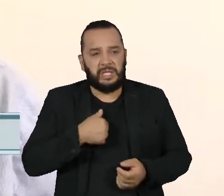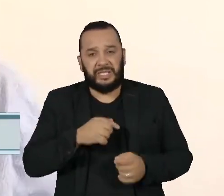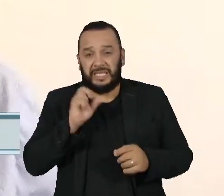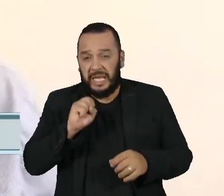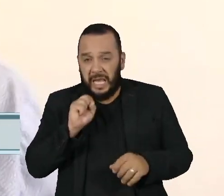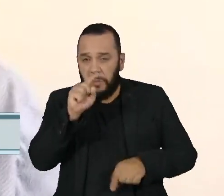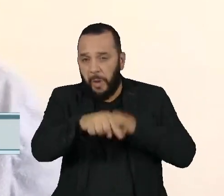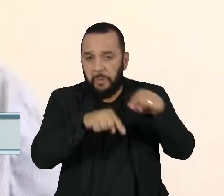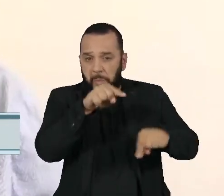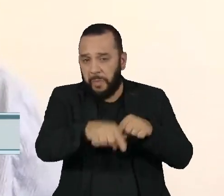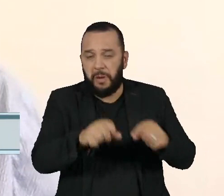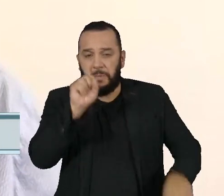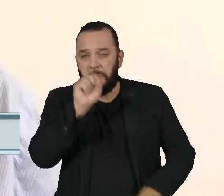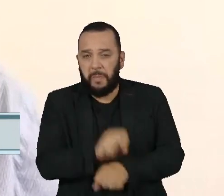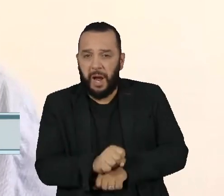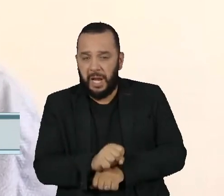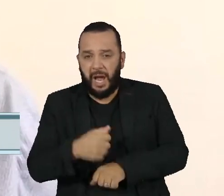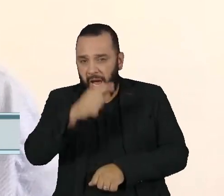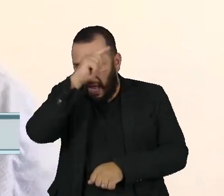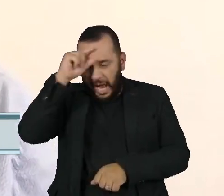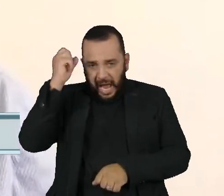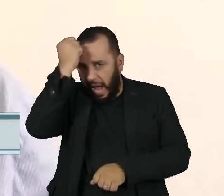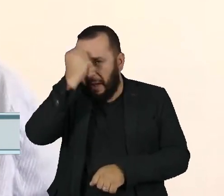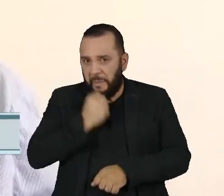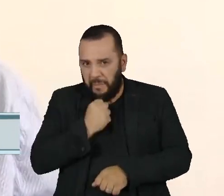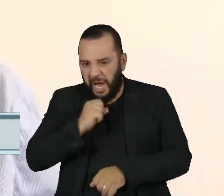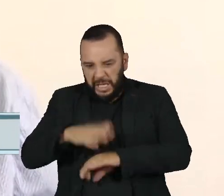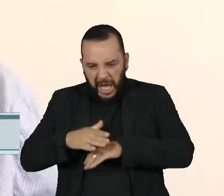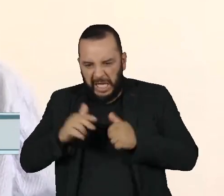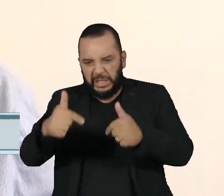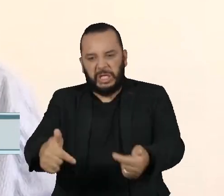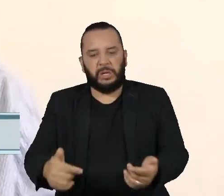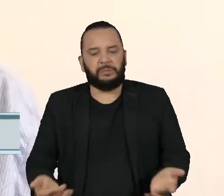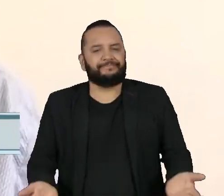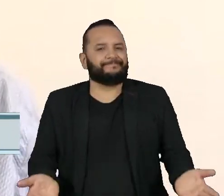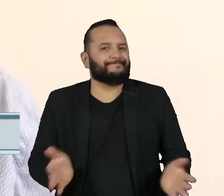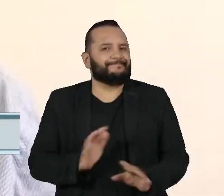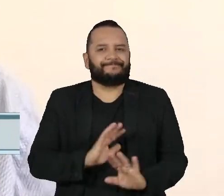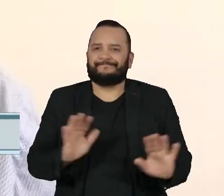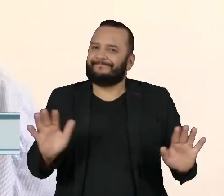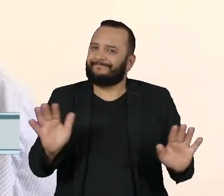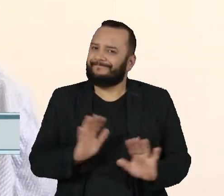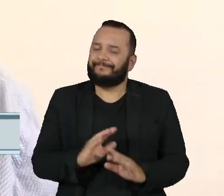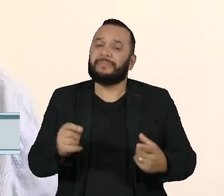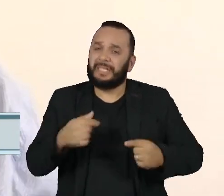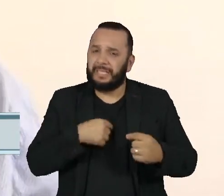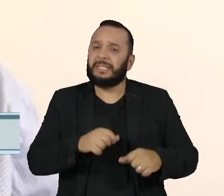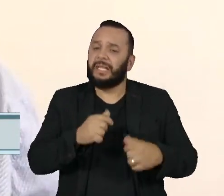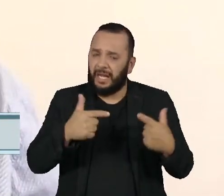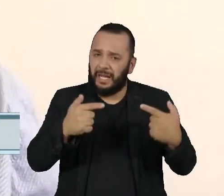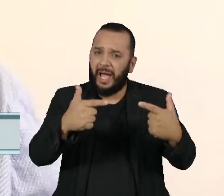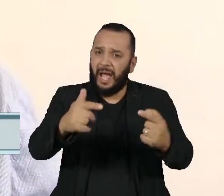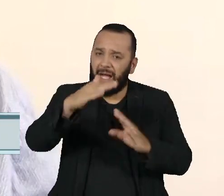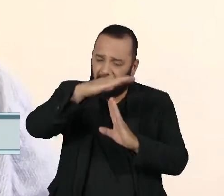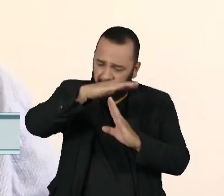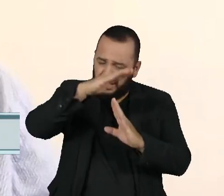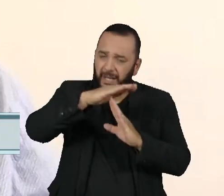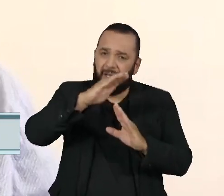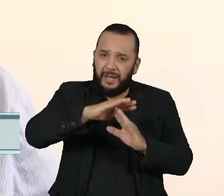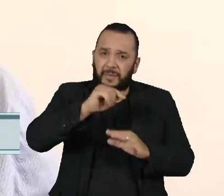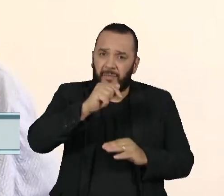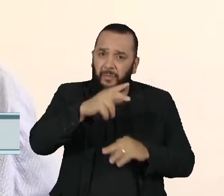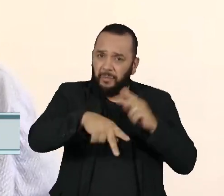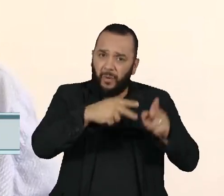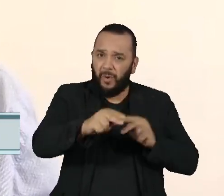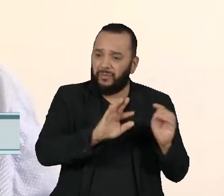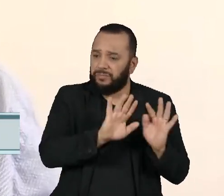favorecer o inimigo, digamos, o adversário. Então, essa não é uma justificativa razoável. A